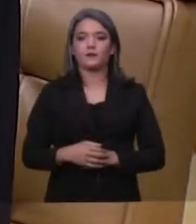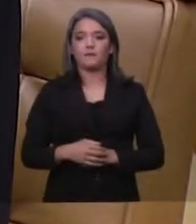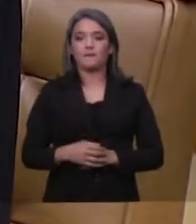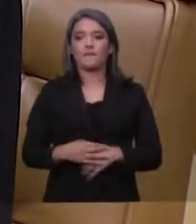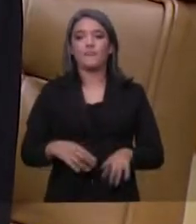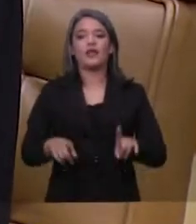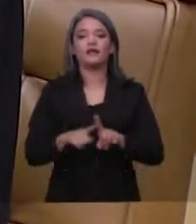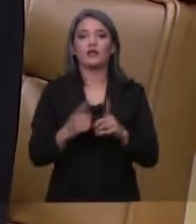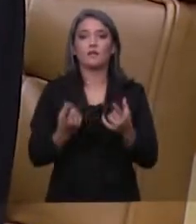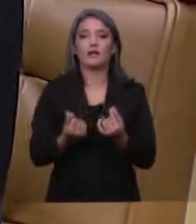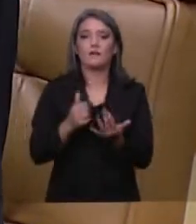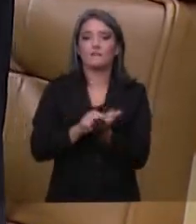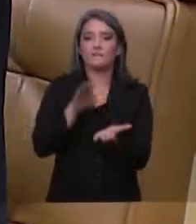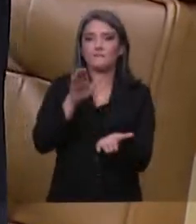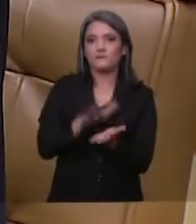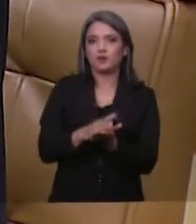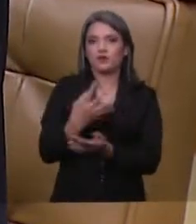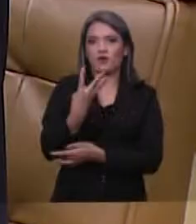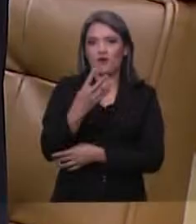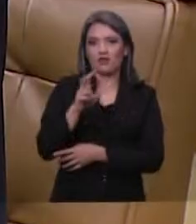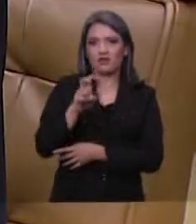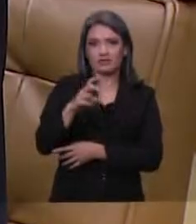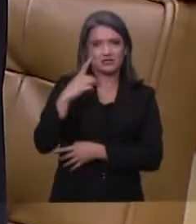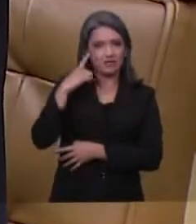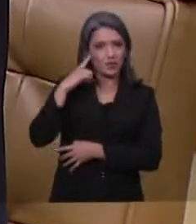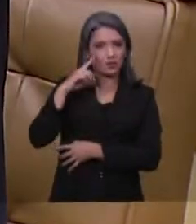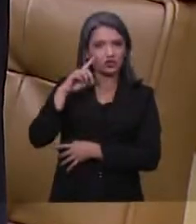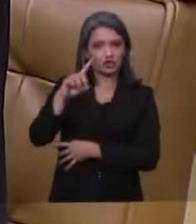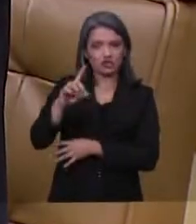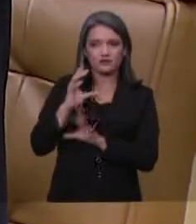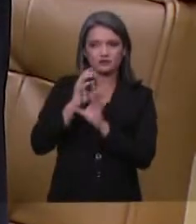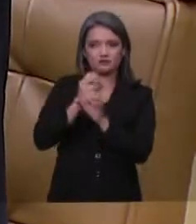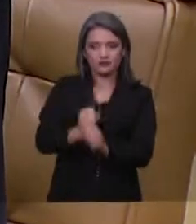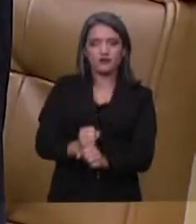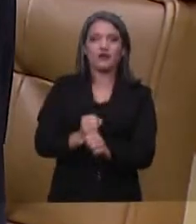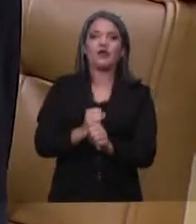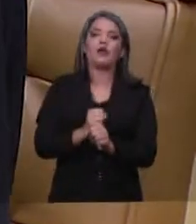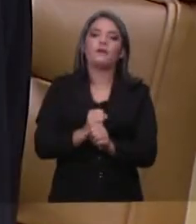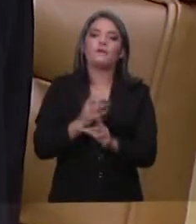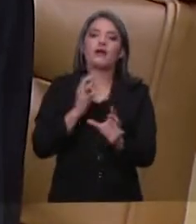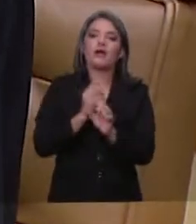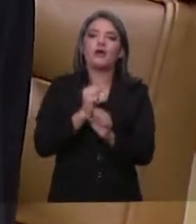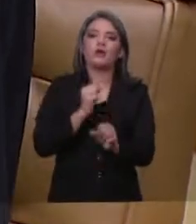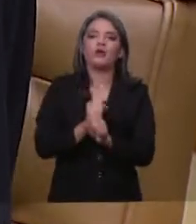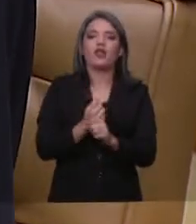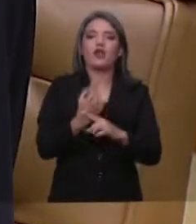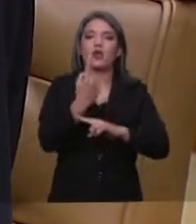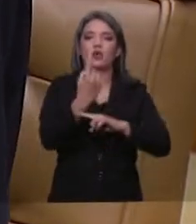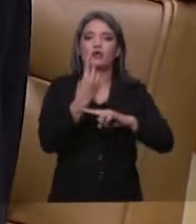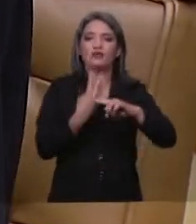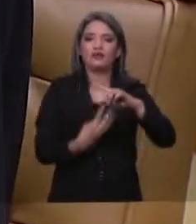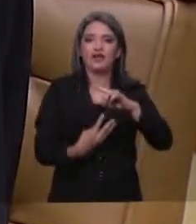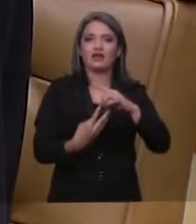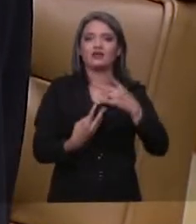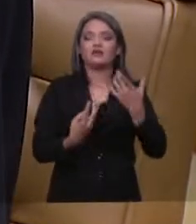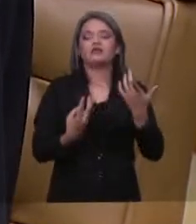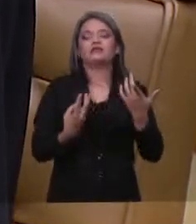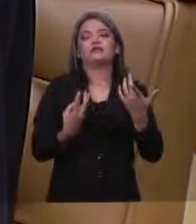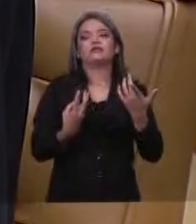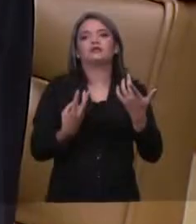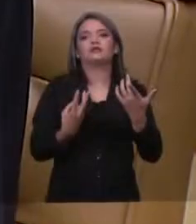pena pecuniária de 45 dias multa, e deverão ser calculados à razão de 1/30 do salário mínimo vigente à época do